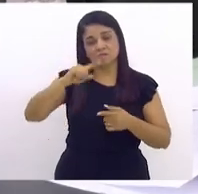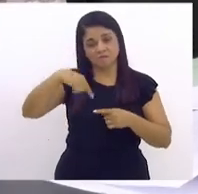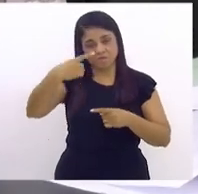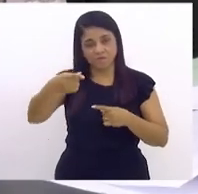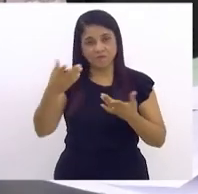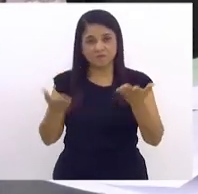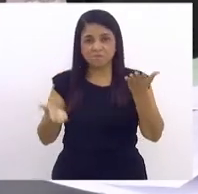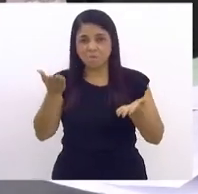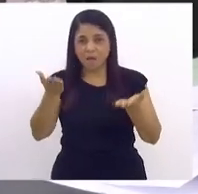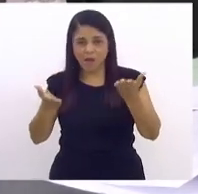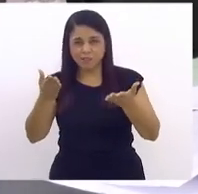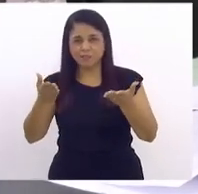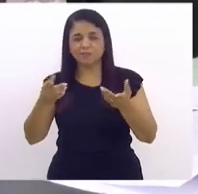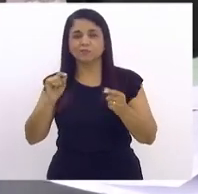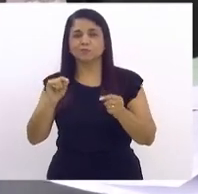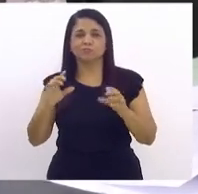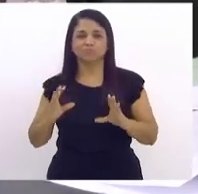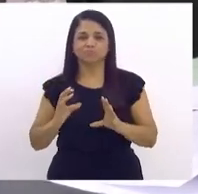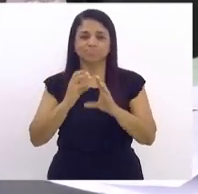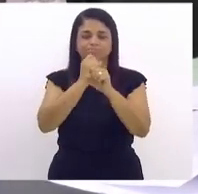da produtividade nossa.